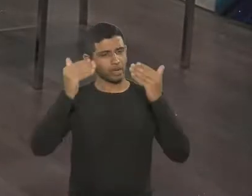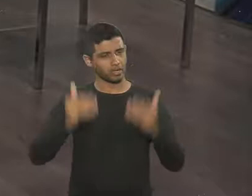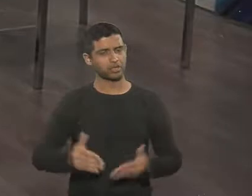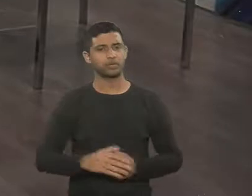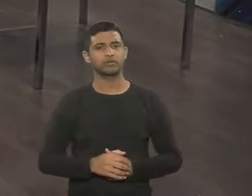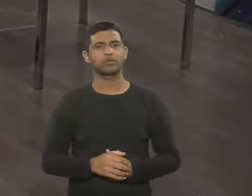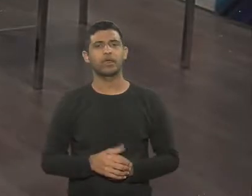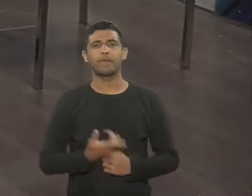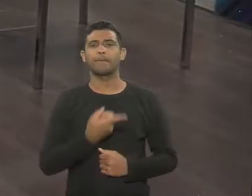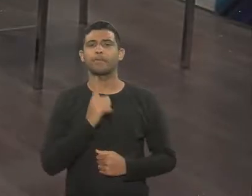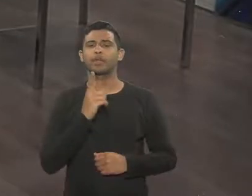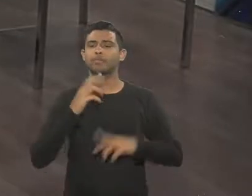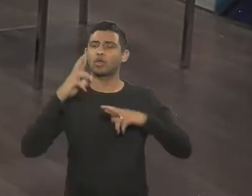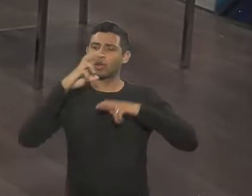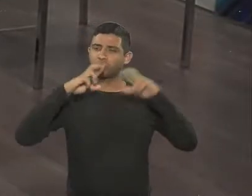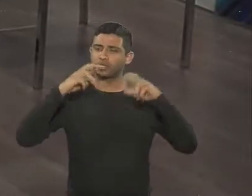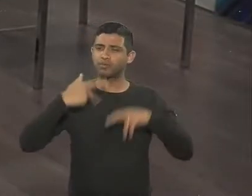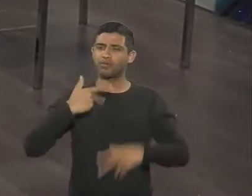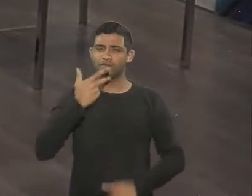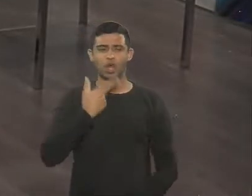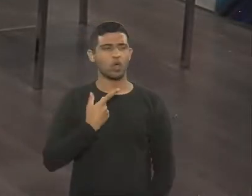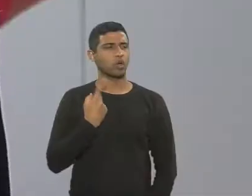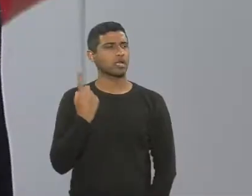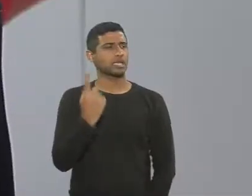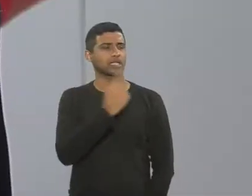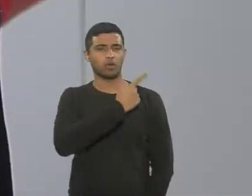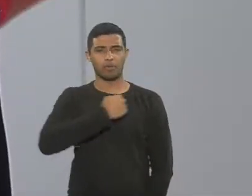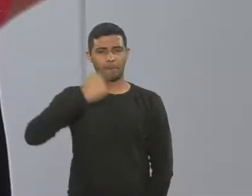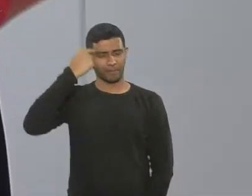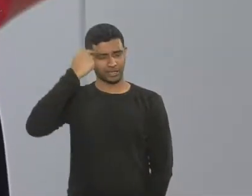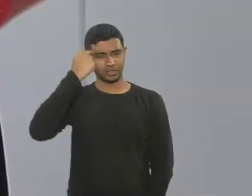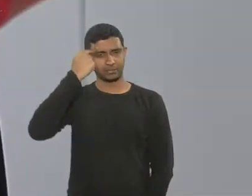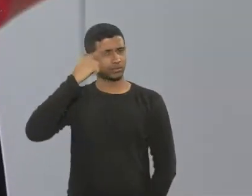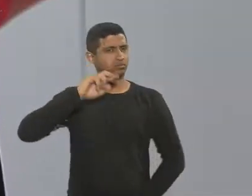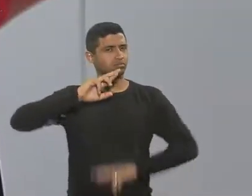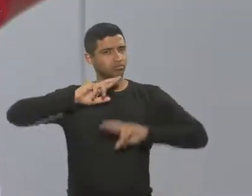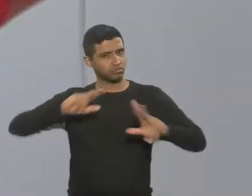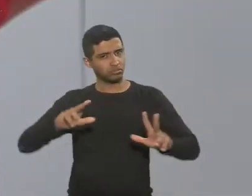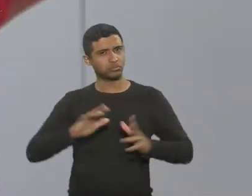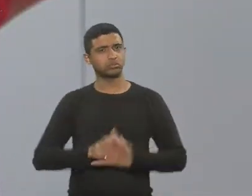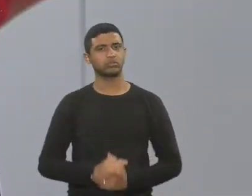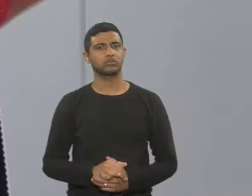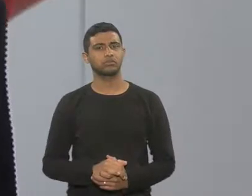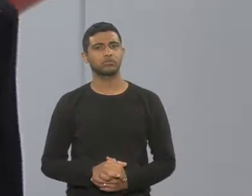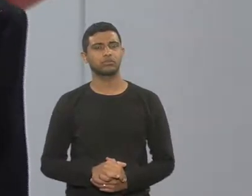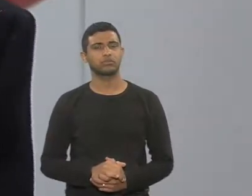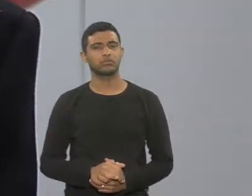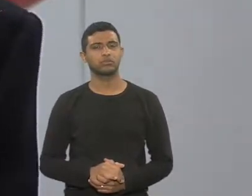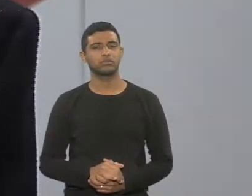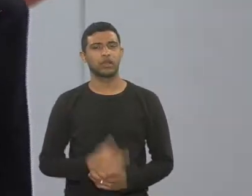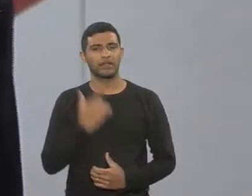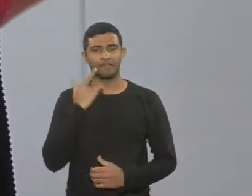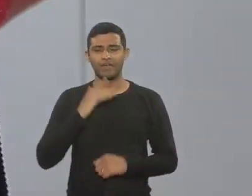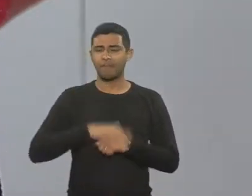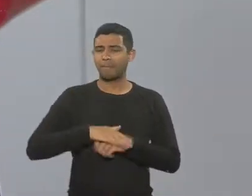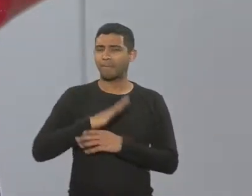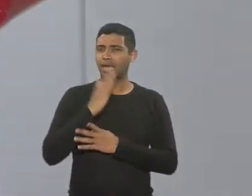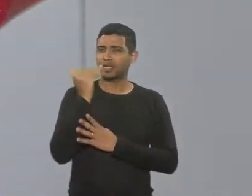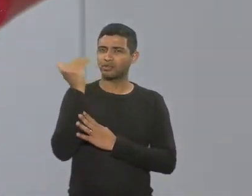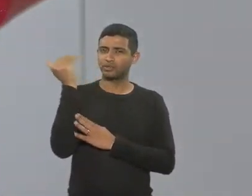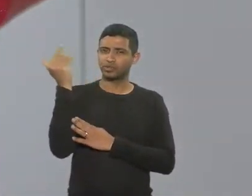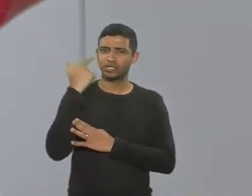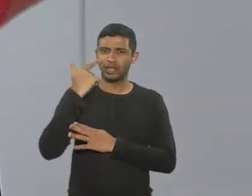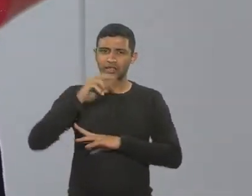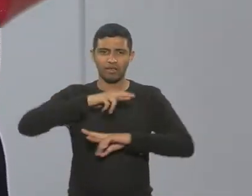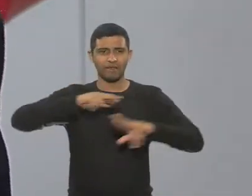primeiro, ele observou ali, que essa questão do individualismo. As narrativas na primeira pessoa do singular faz mais sucesso, né,